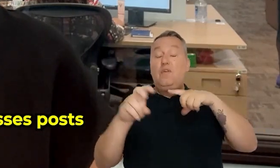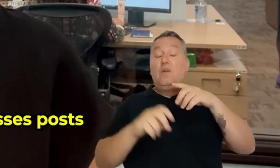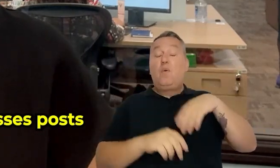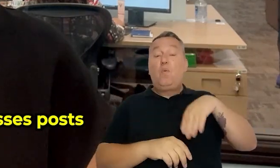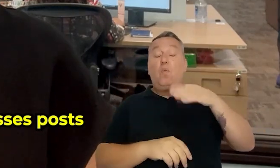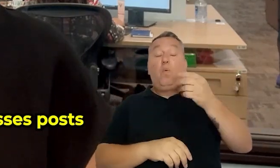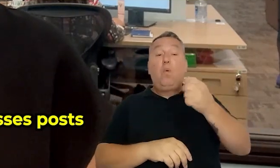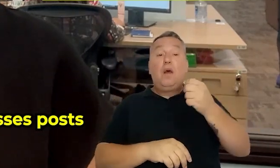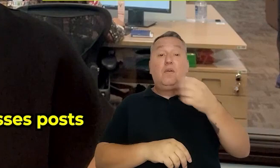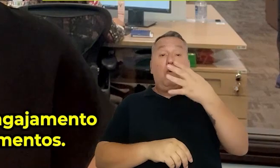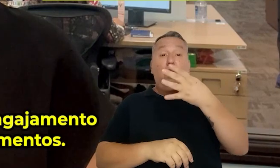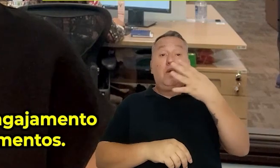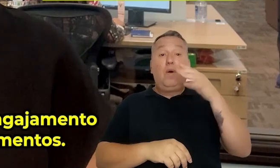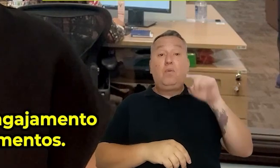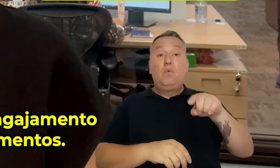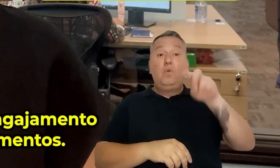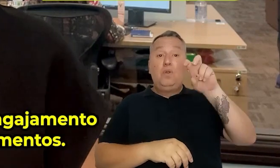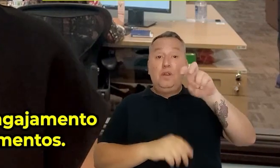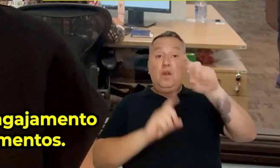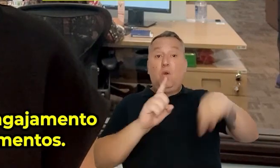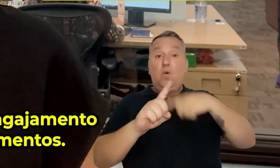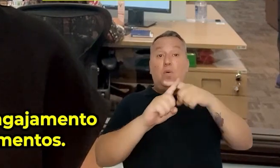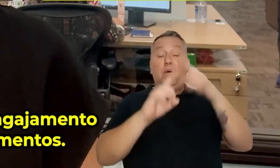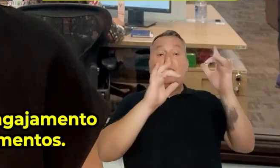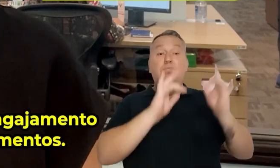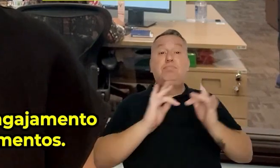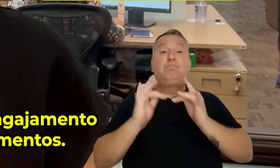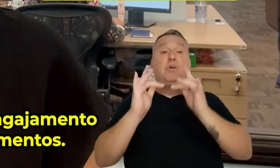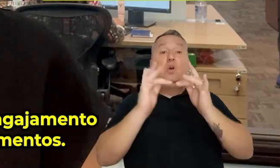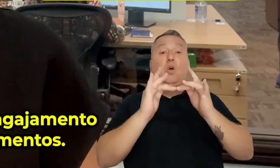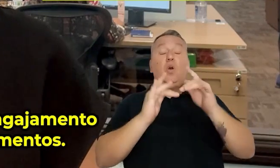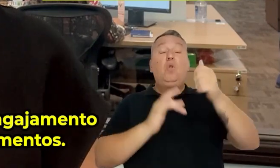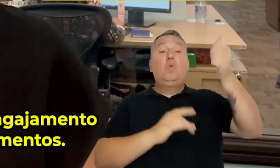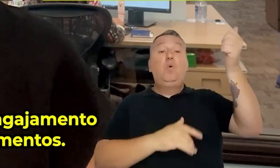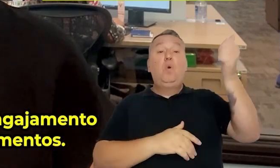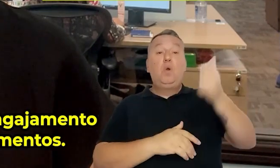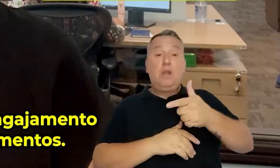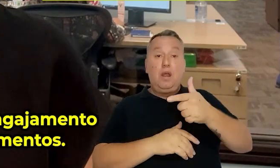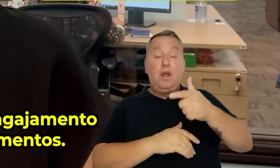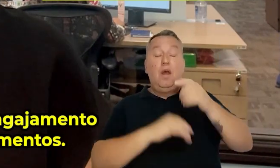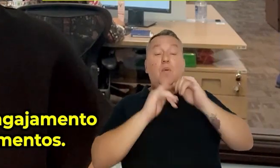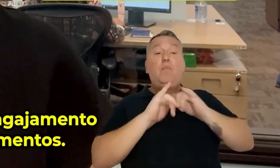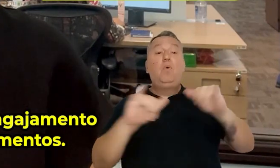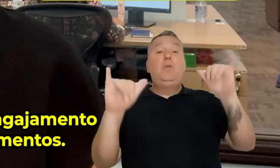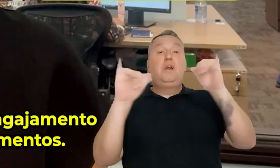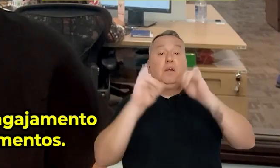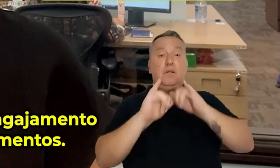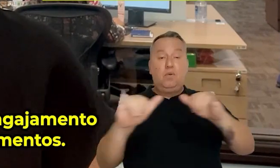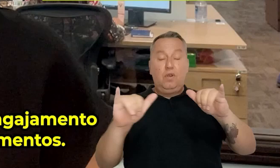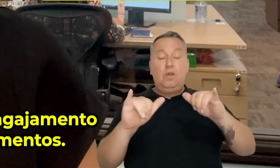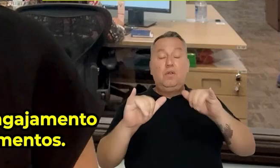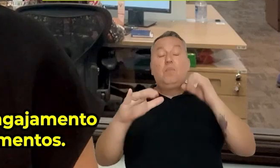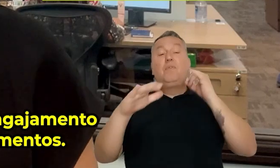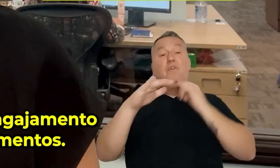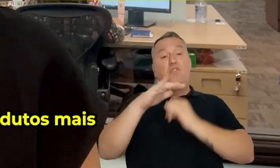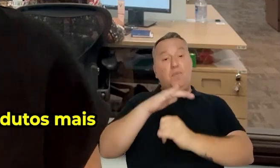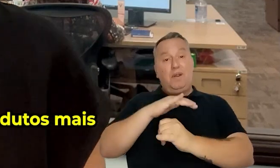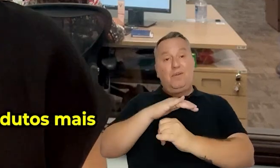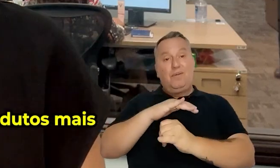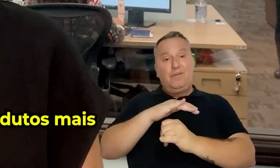quase 44,5% mais interações que a média geral de engajamento nas publicações gerais sobre